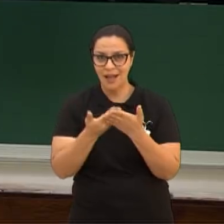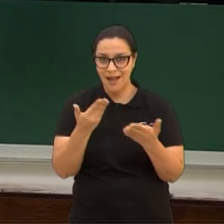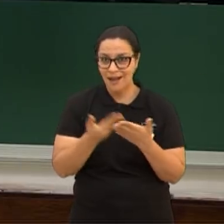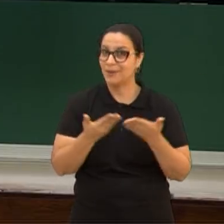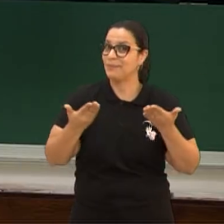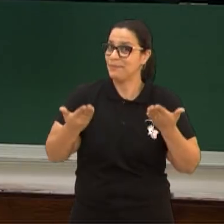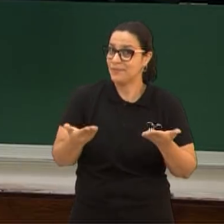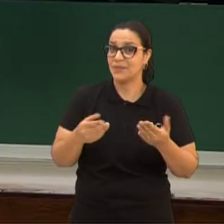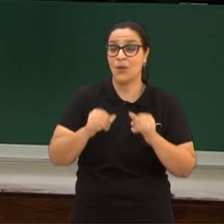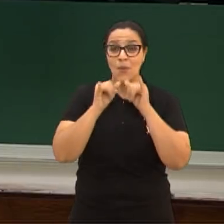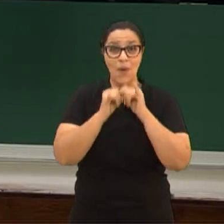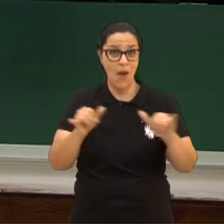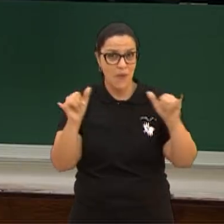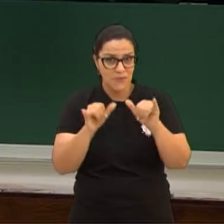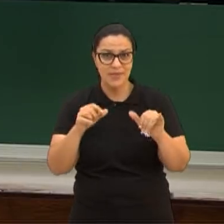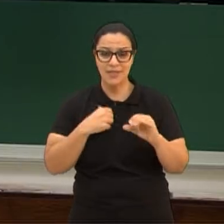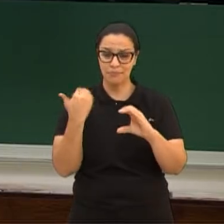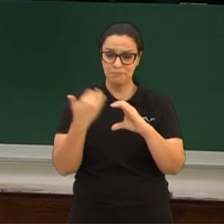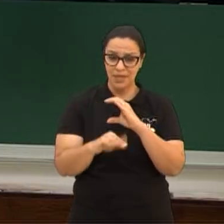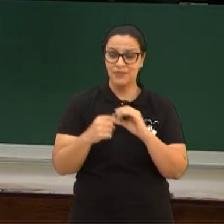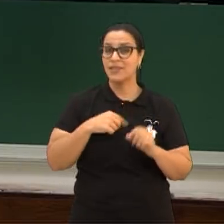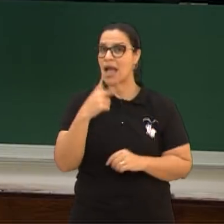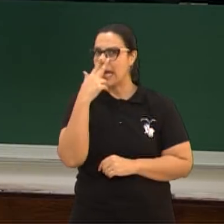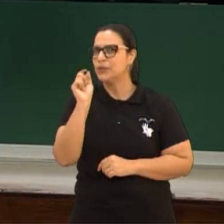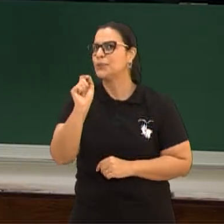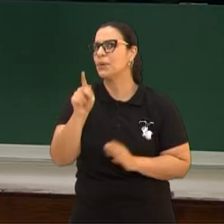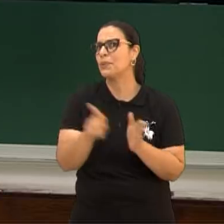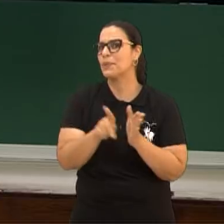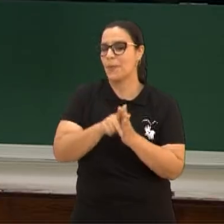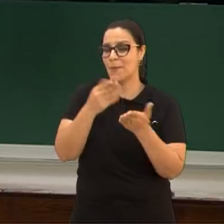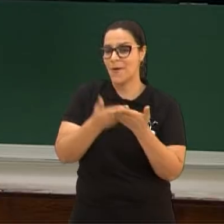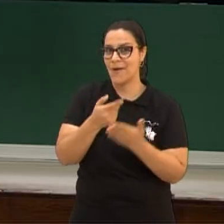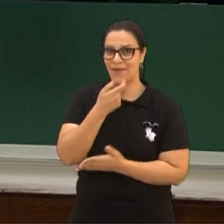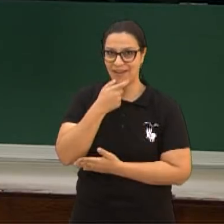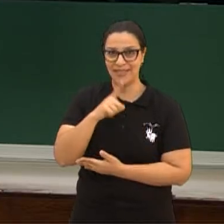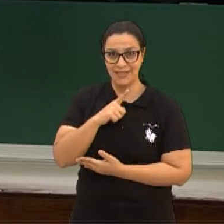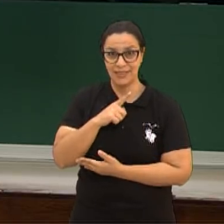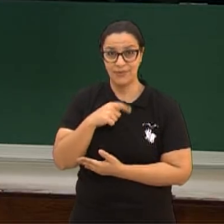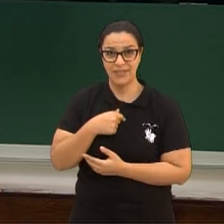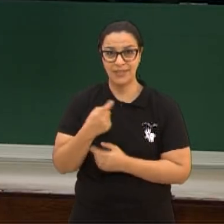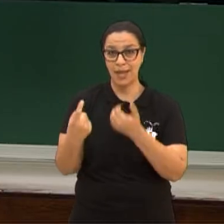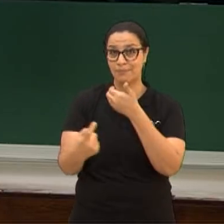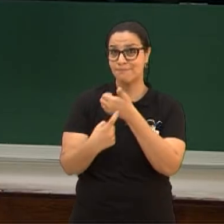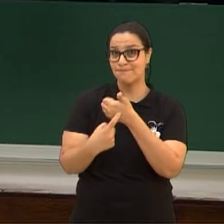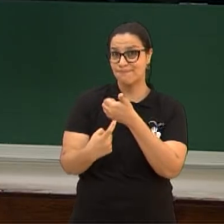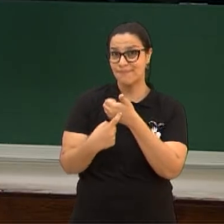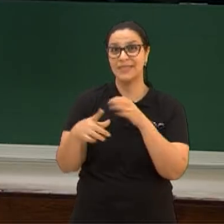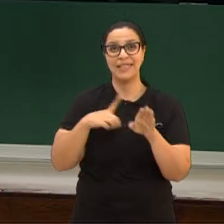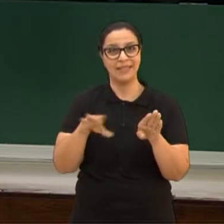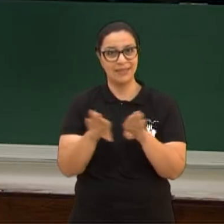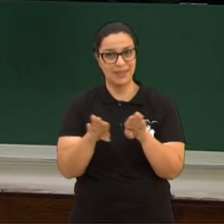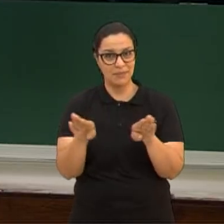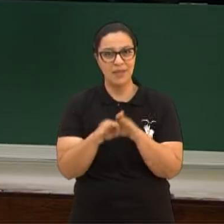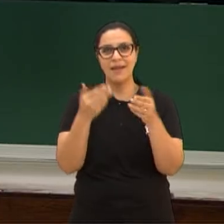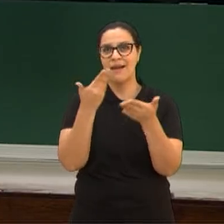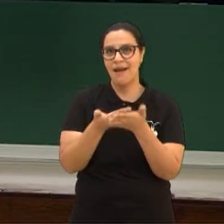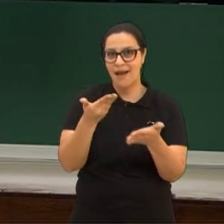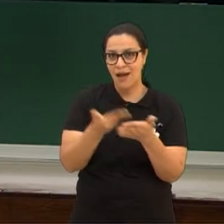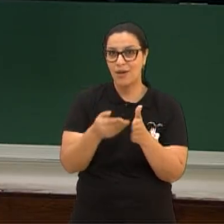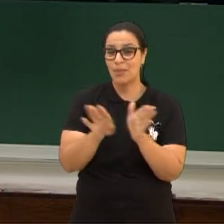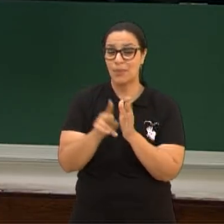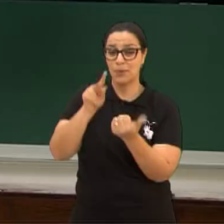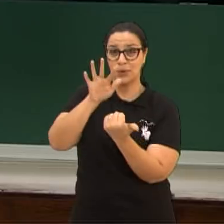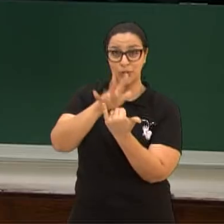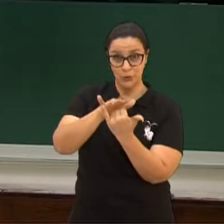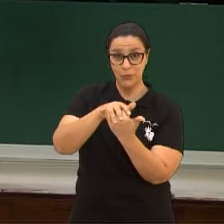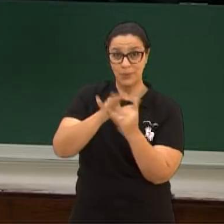aula? Conta lá para nós o que você está achando das suas aulas. Dá o seu like lá nas aulinhas do